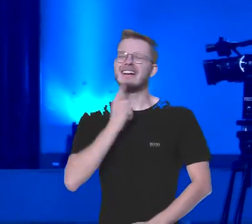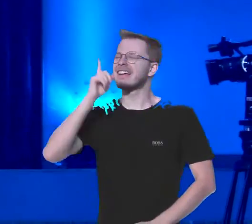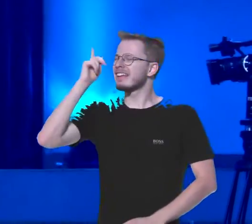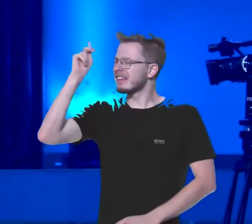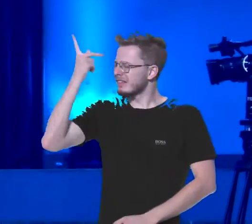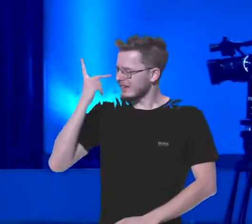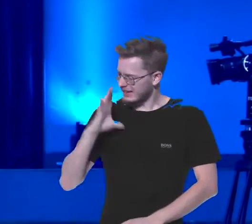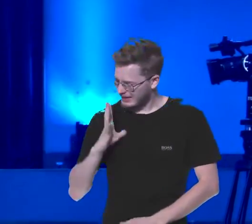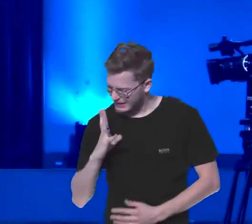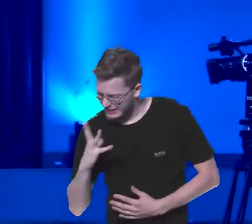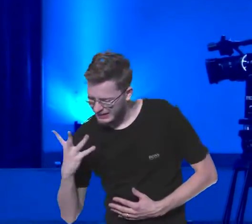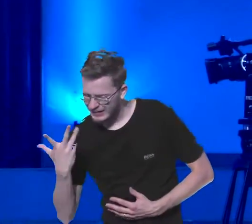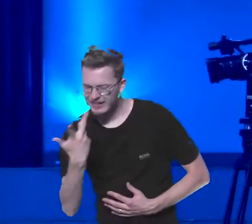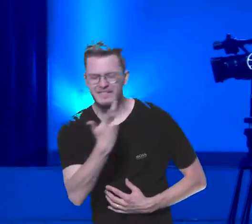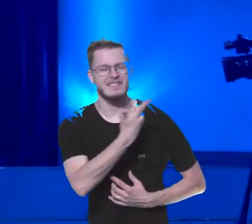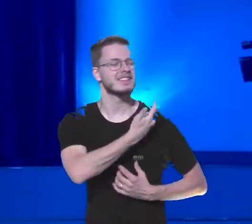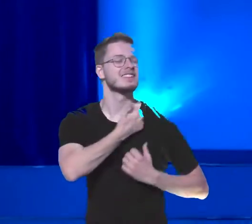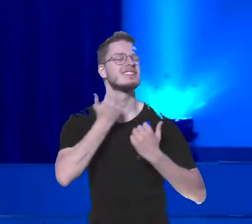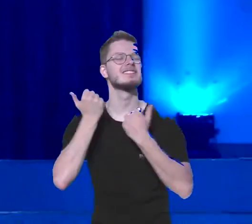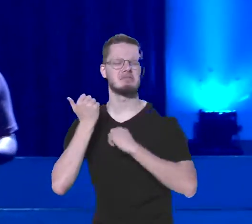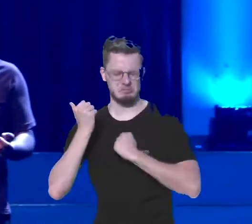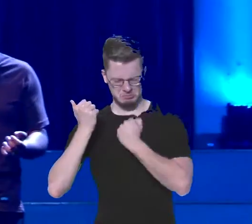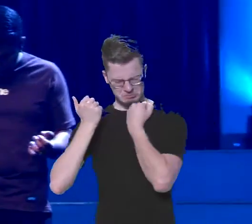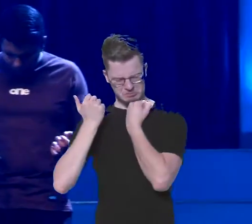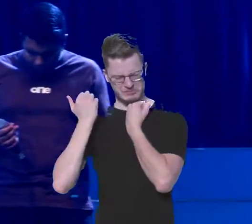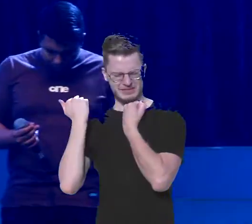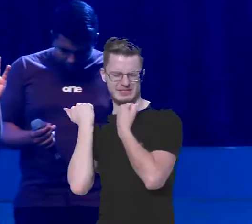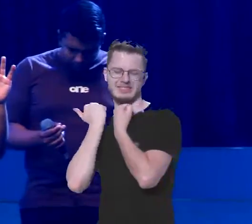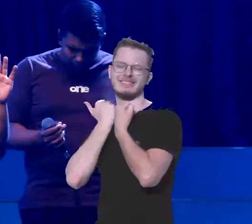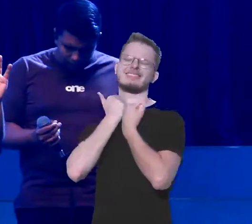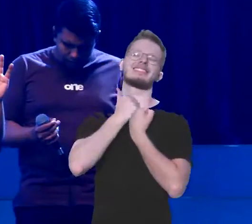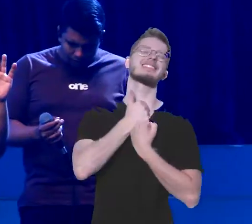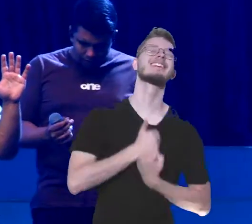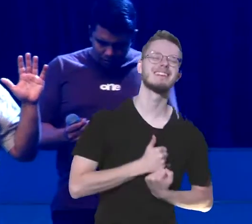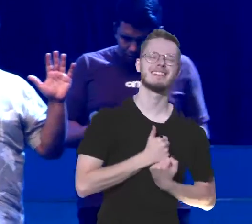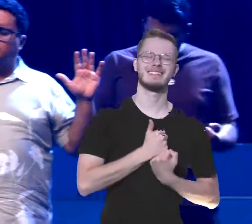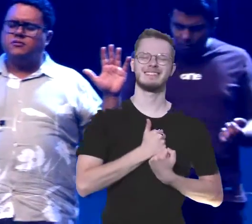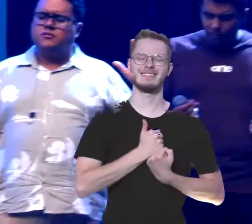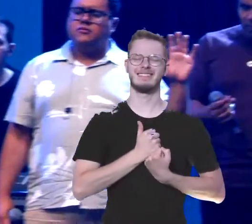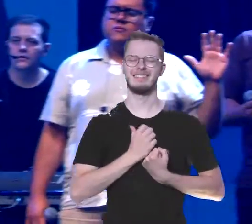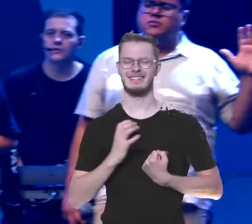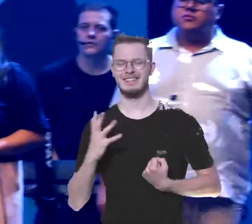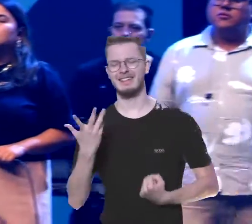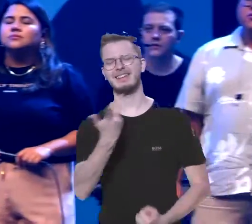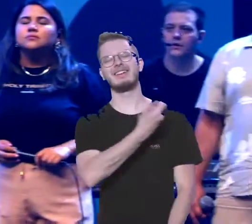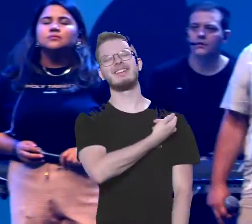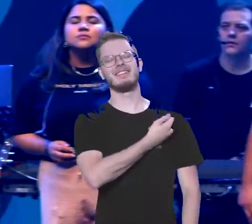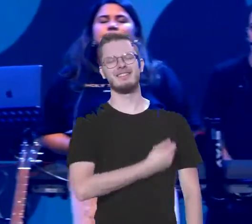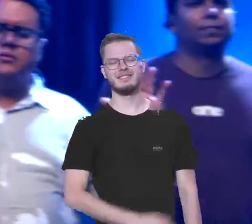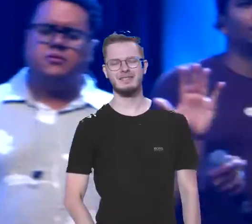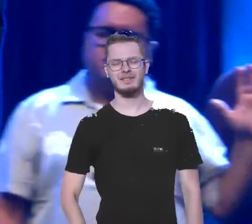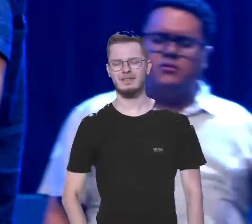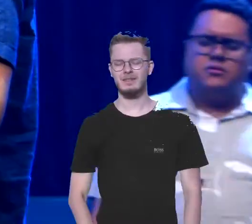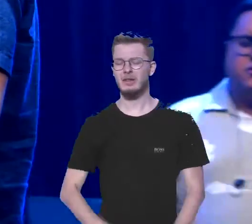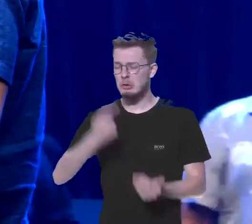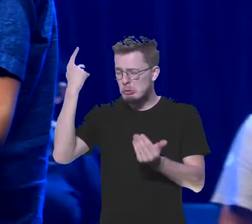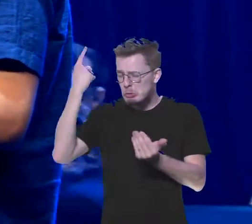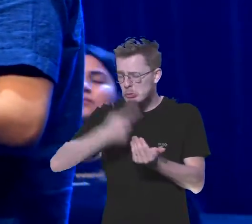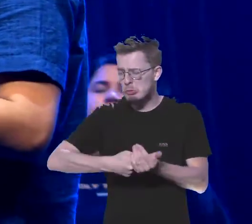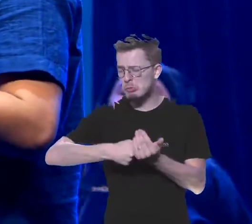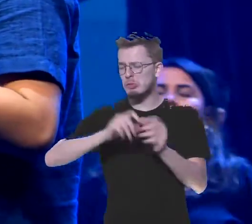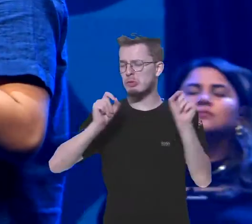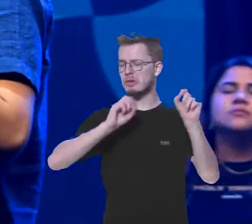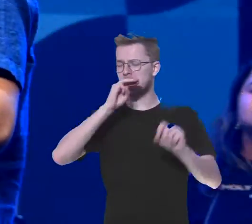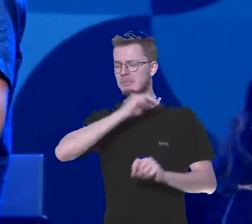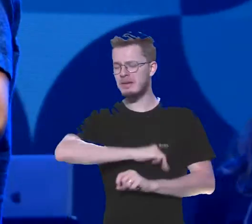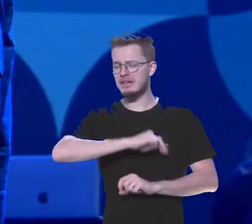venha e troque, Senhor, em nome de Jesus, Senhor. Cumpre o que a tua palavra fala em Mateus.